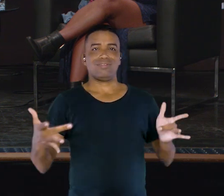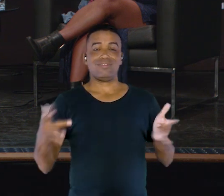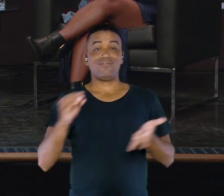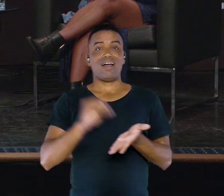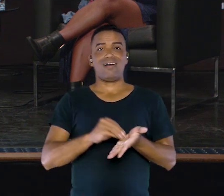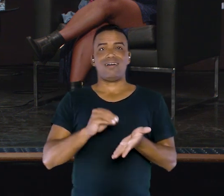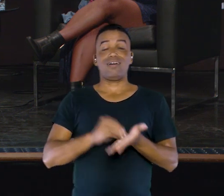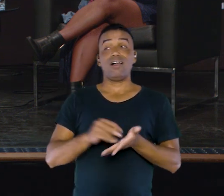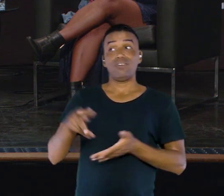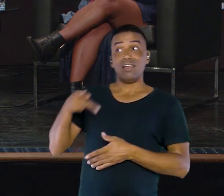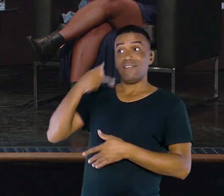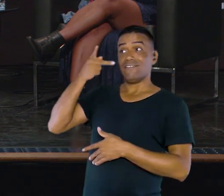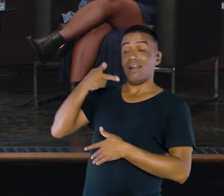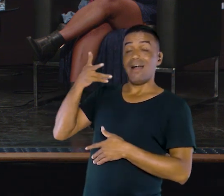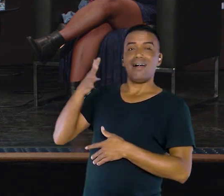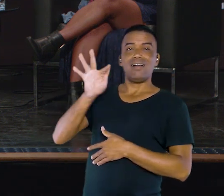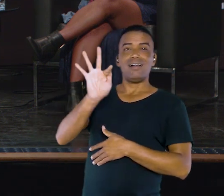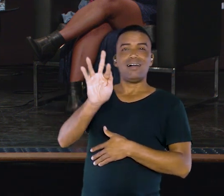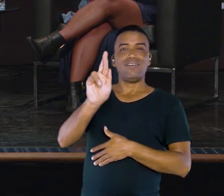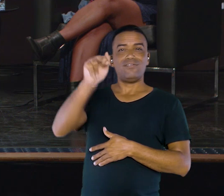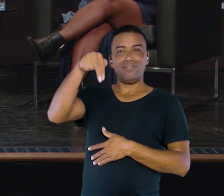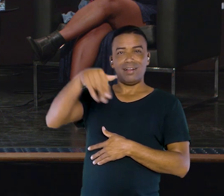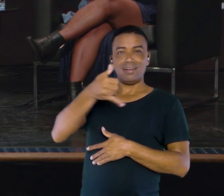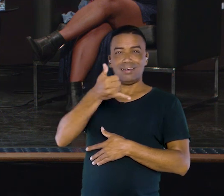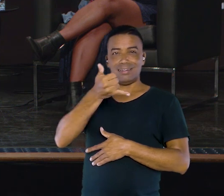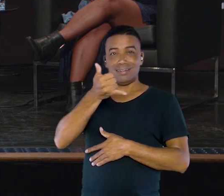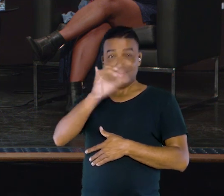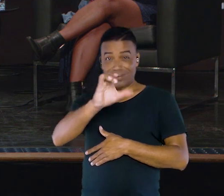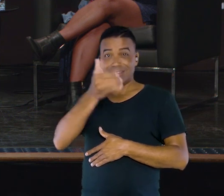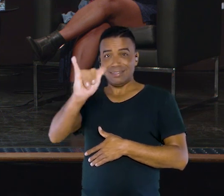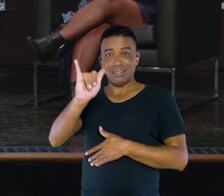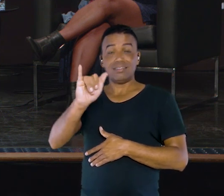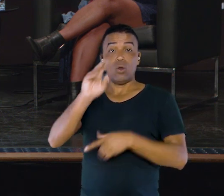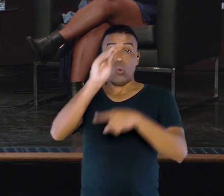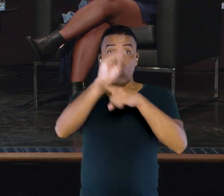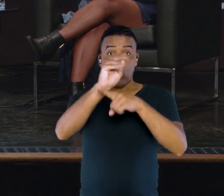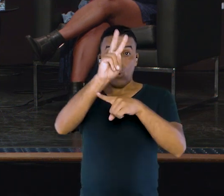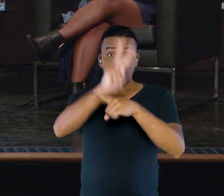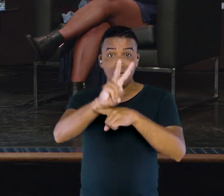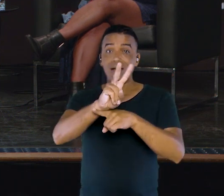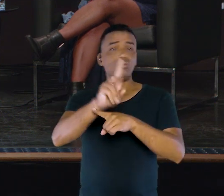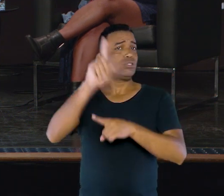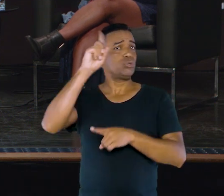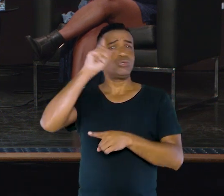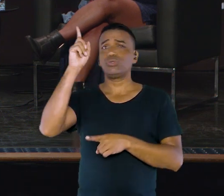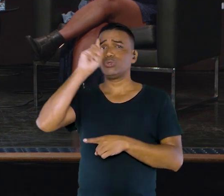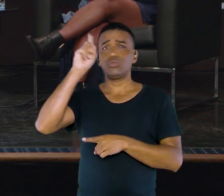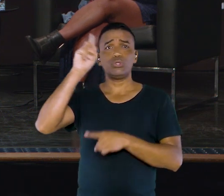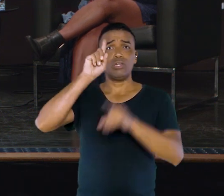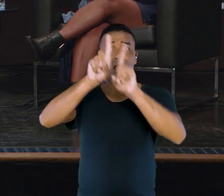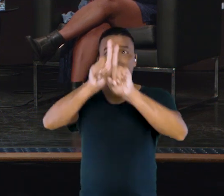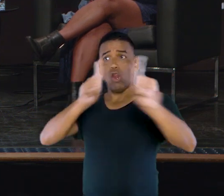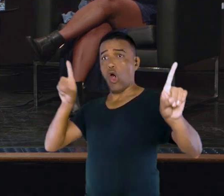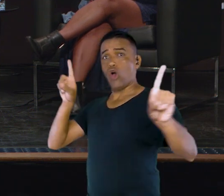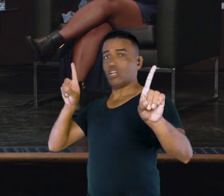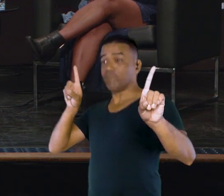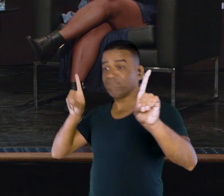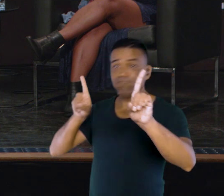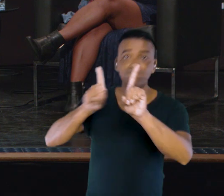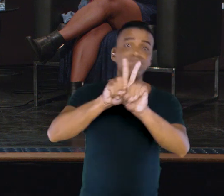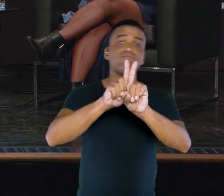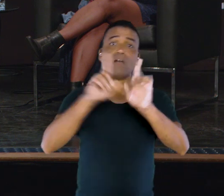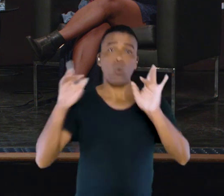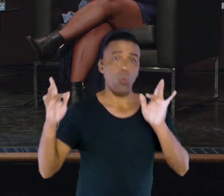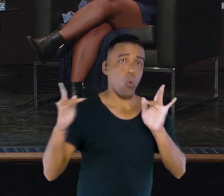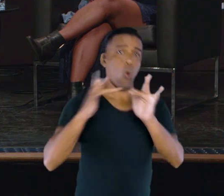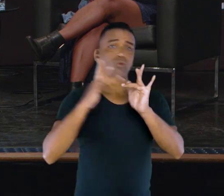E ouvindo a sua fala, parente, a gente vê que o cuidado, ele não está de longe, ele está no cotidiano, está